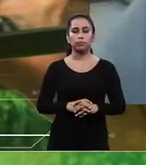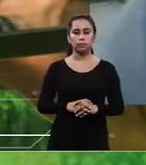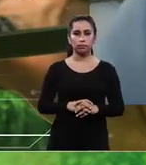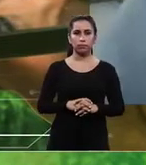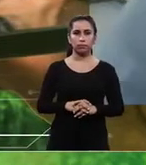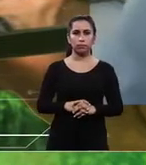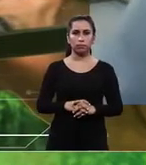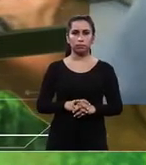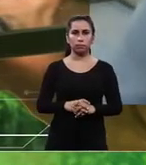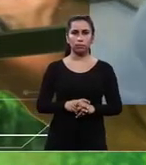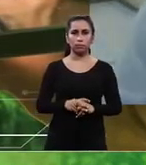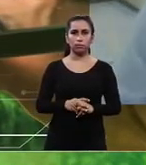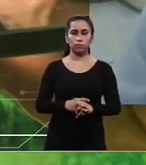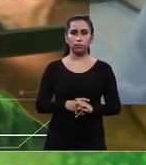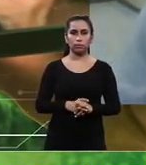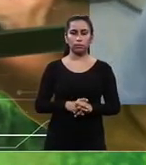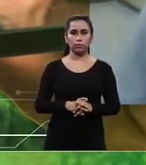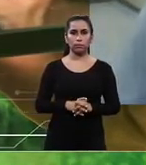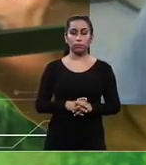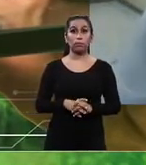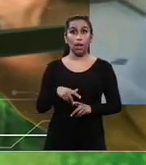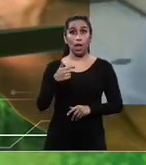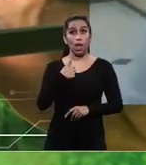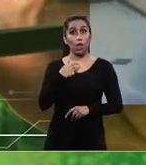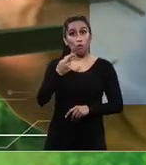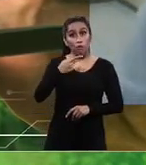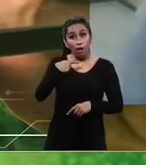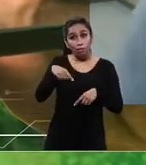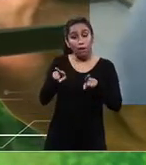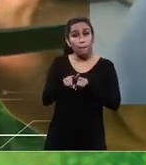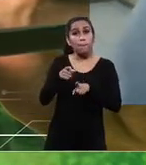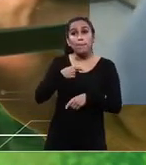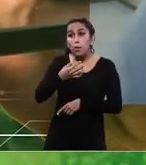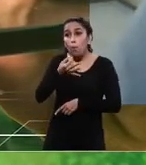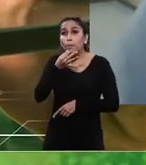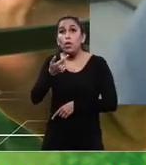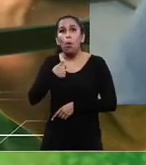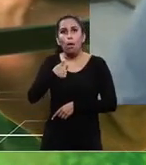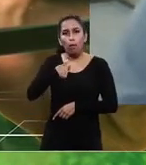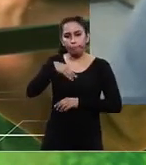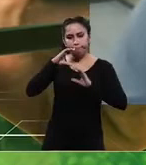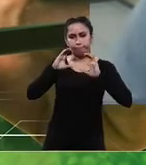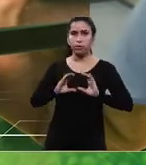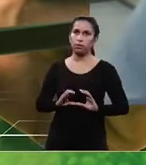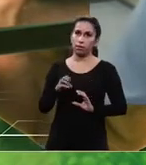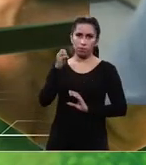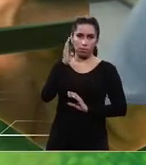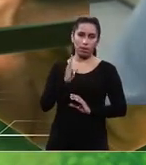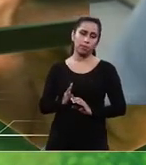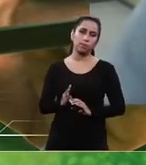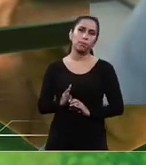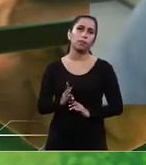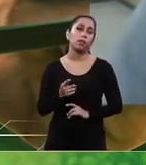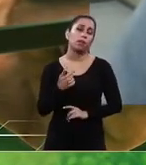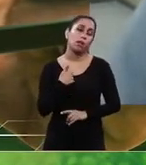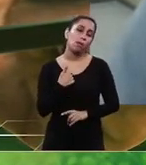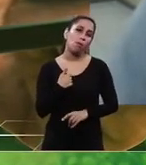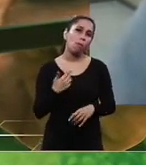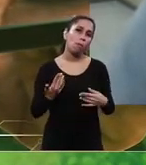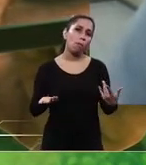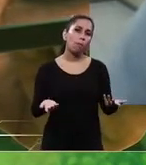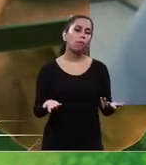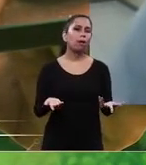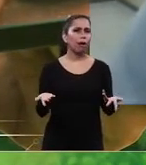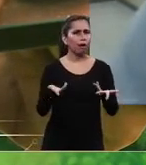Francisco, eu falo também como cidadão brasileiro. E eu escutando aqui